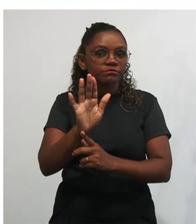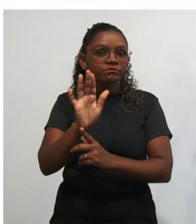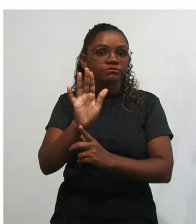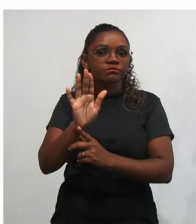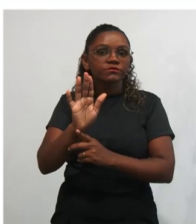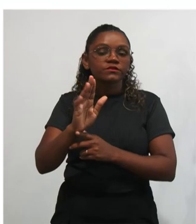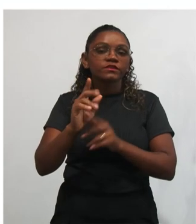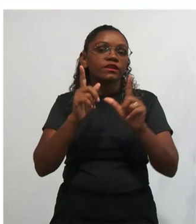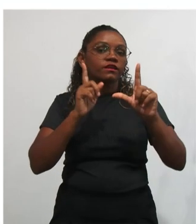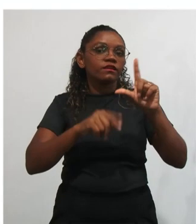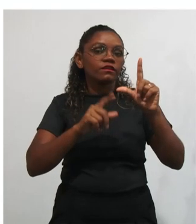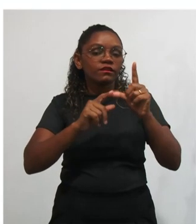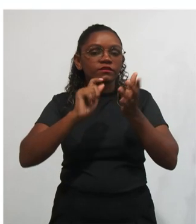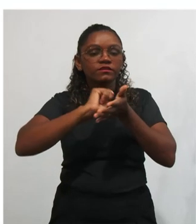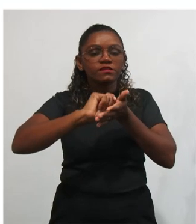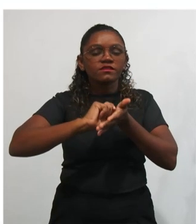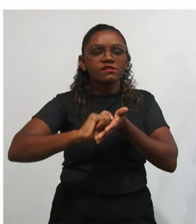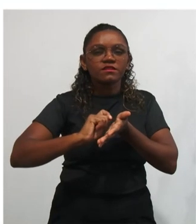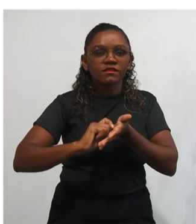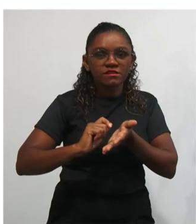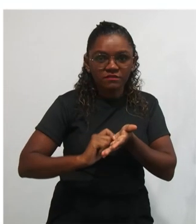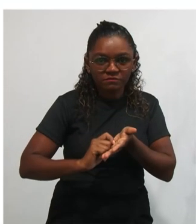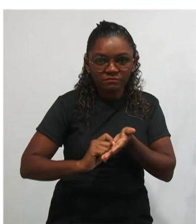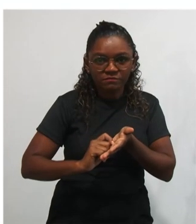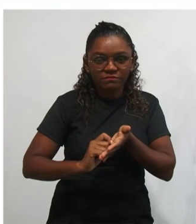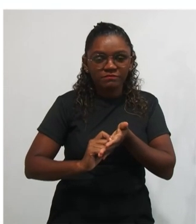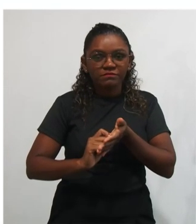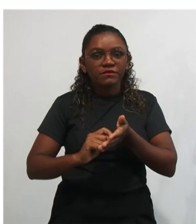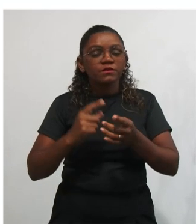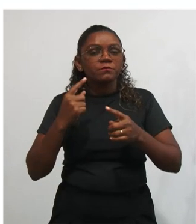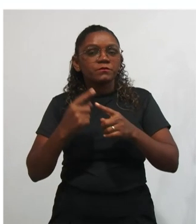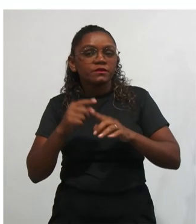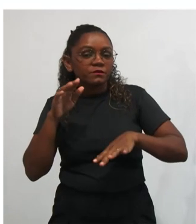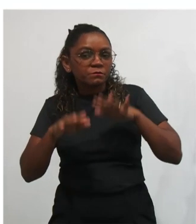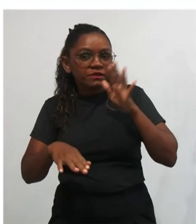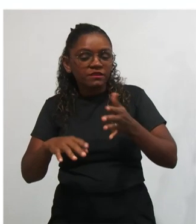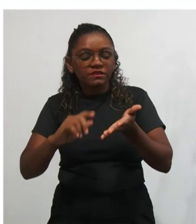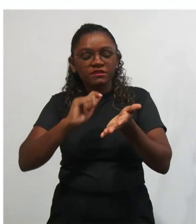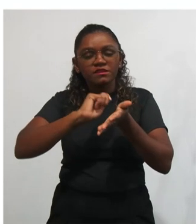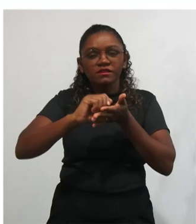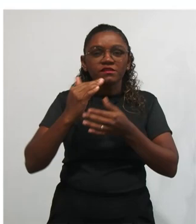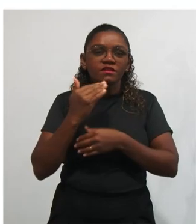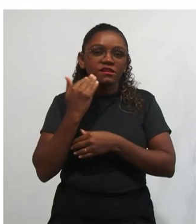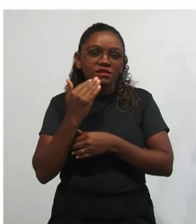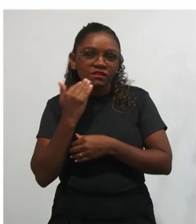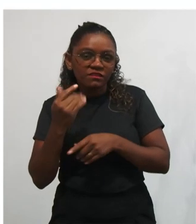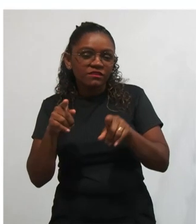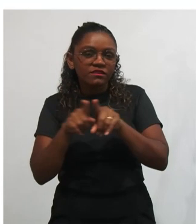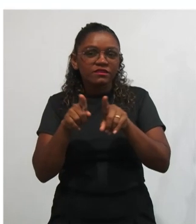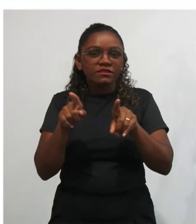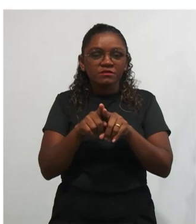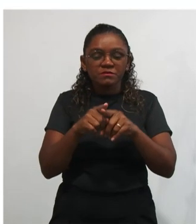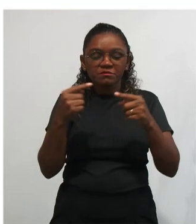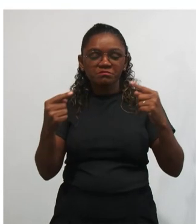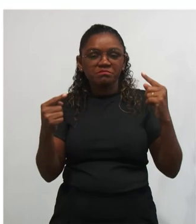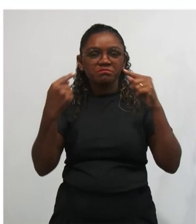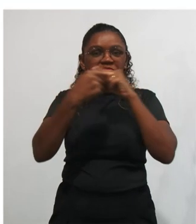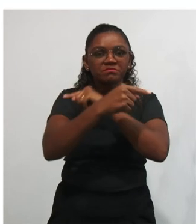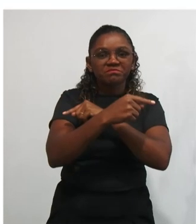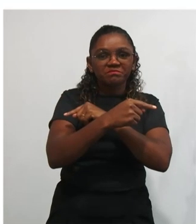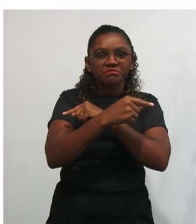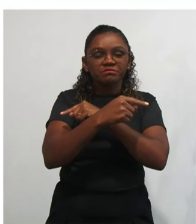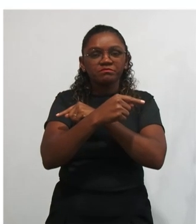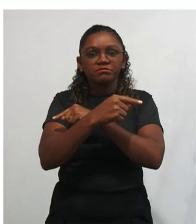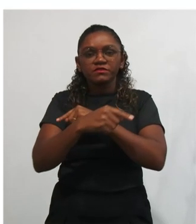caligrafia deficiente uma caligrafia que é mal elaborada desproporcional ao seu traçado e